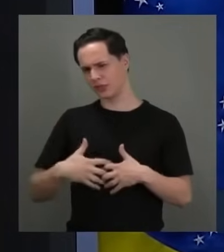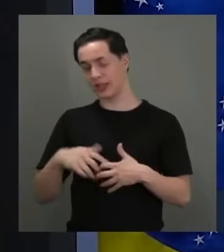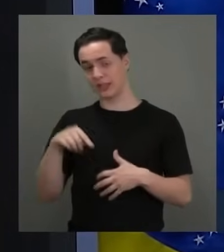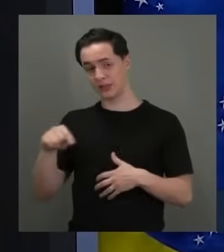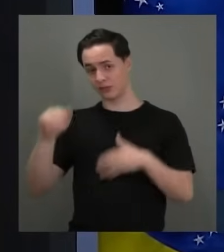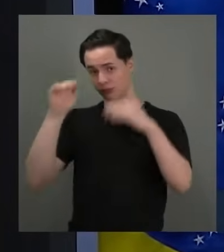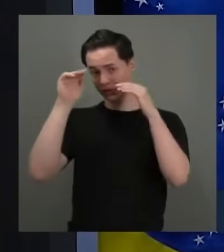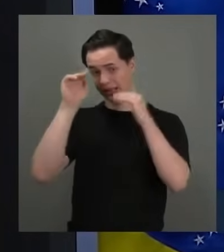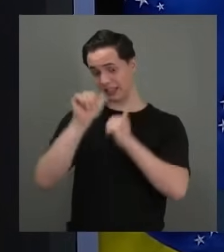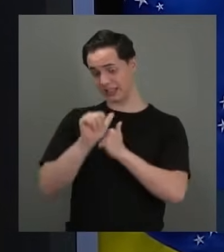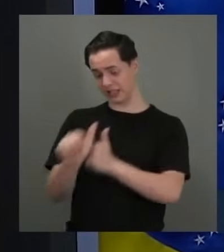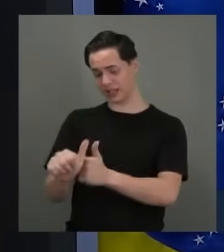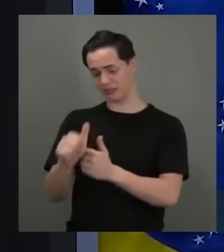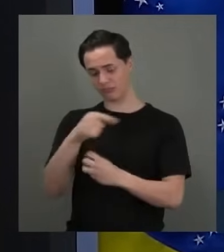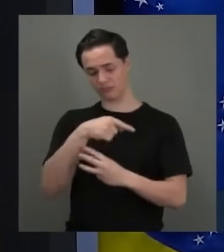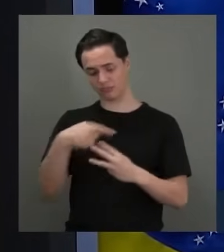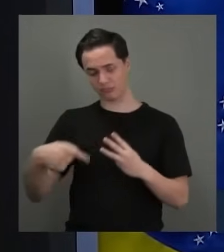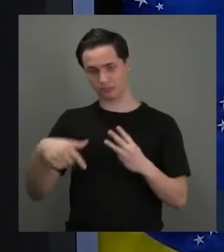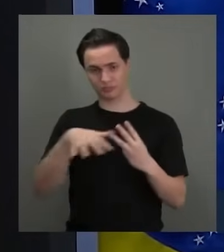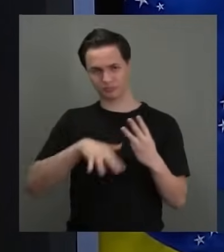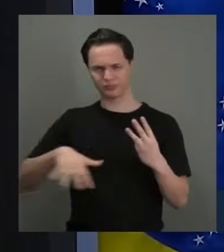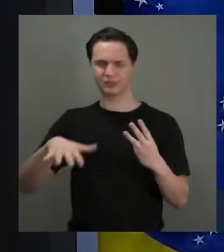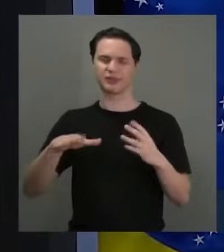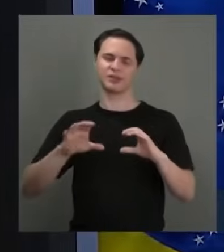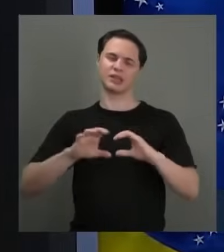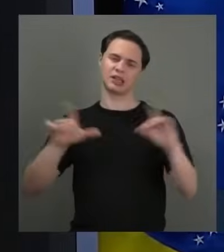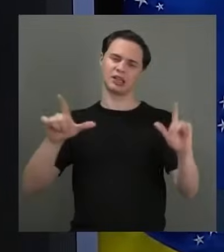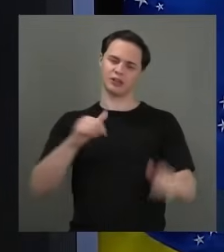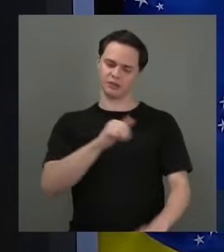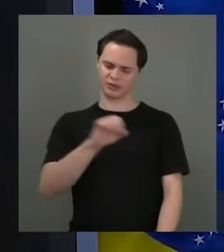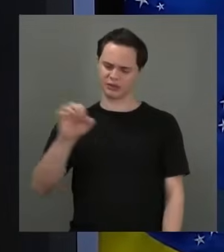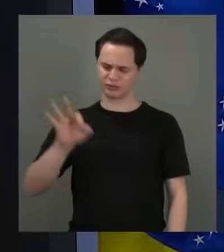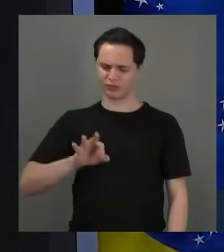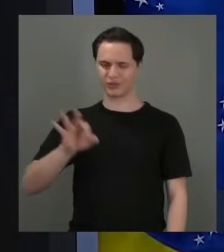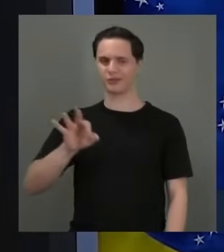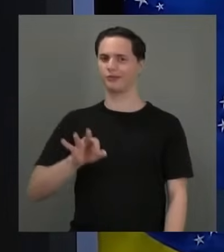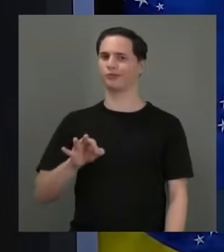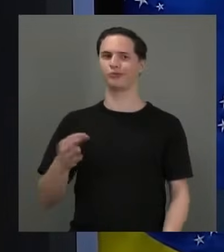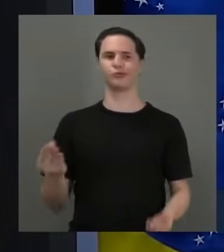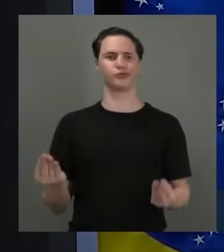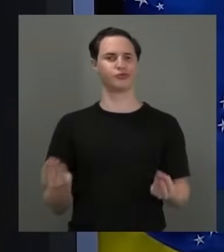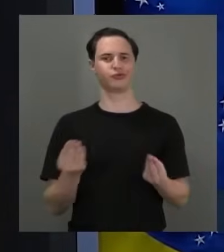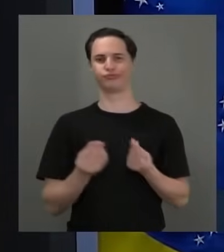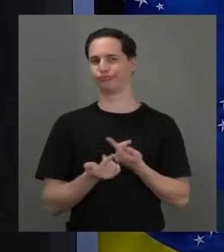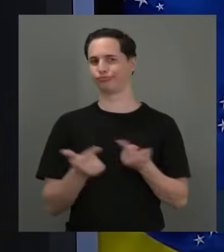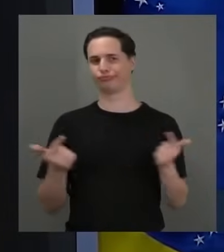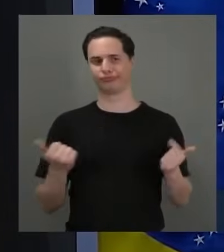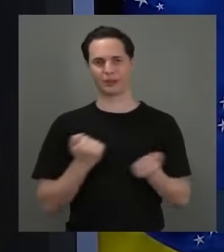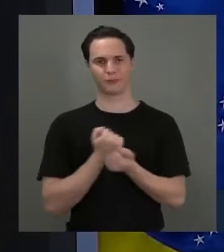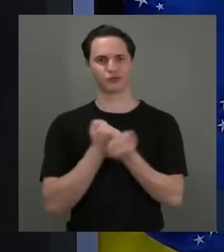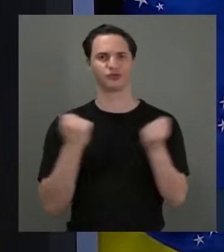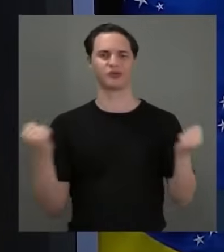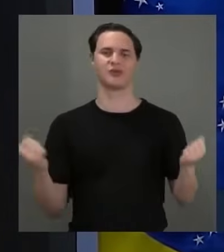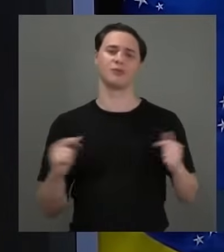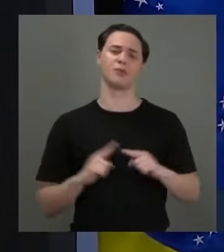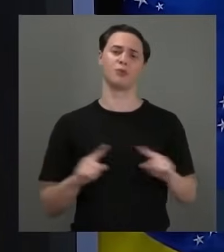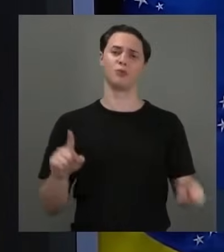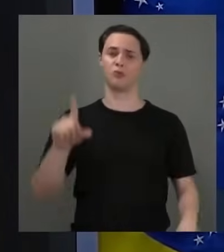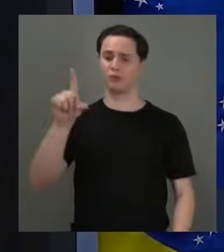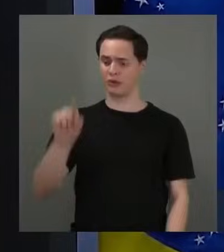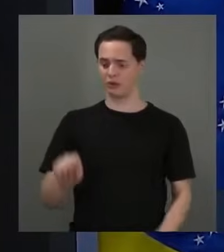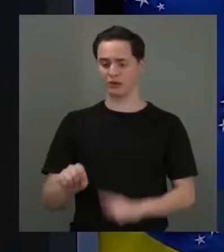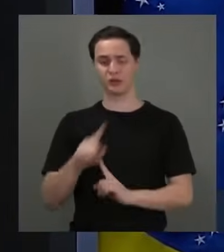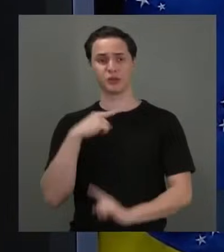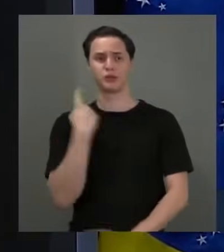esses três pilares. Lógico que 100% é impossível, mas no mínimo aceitável, nós precisamos